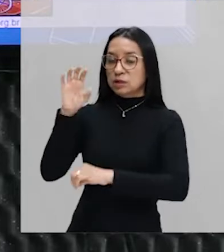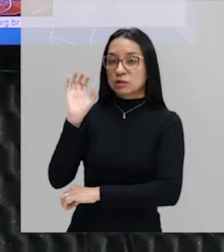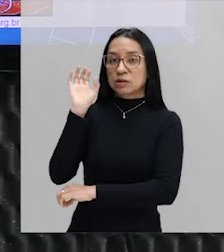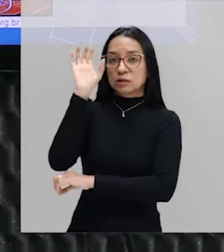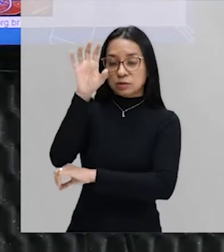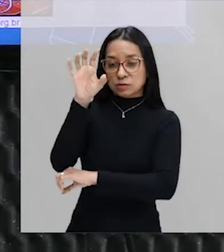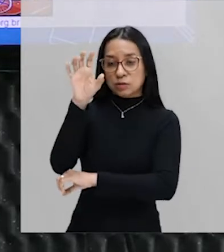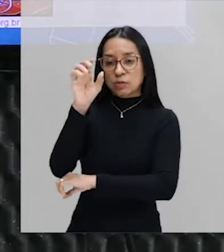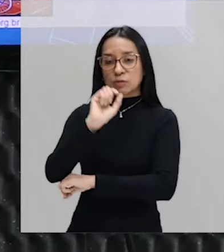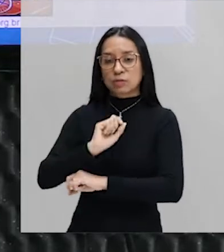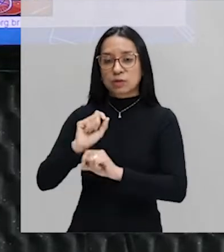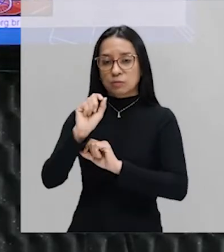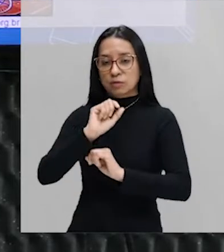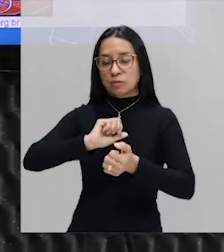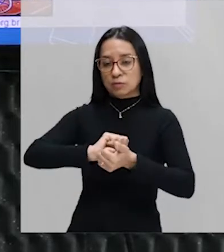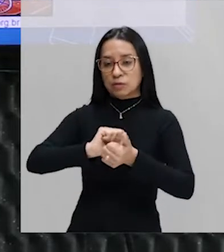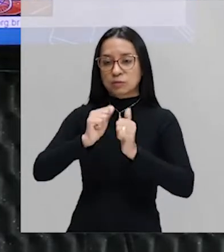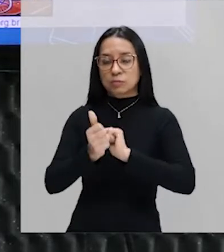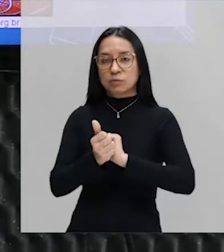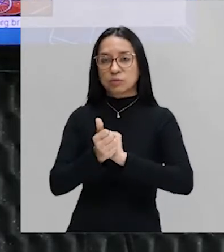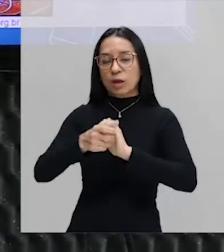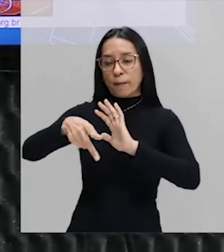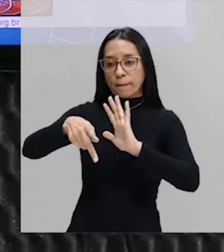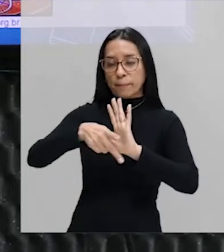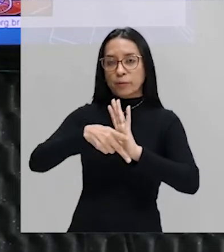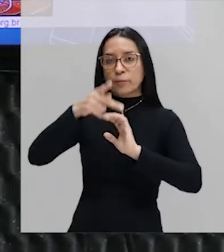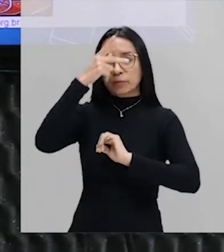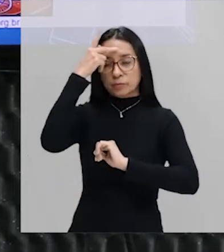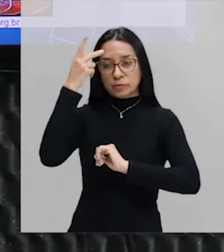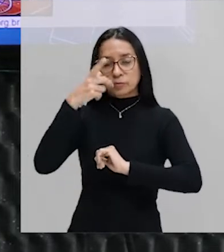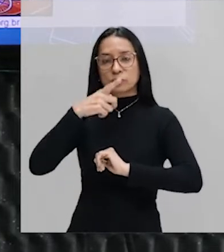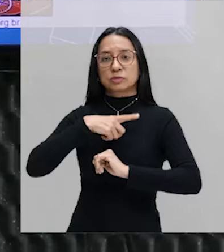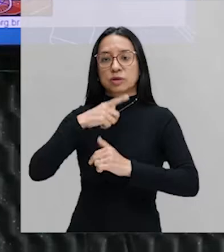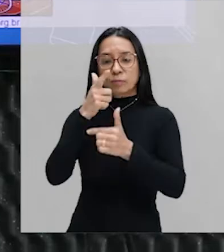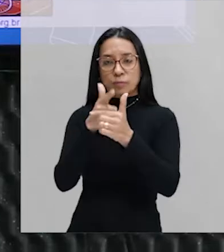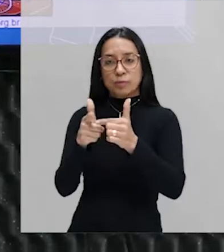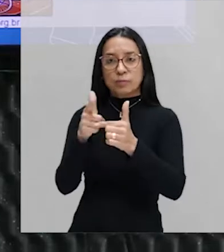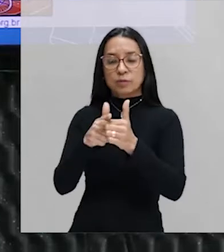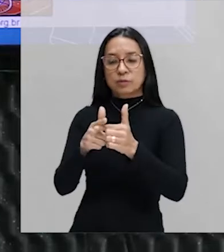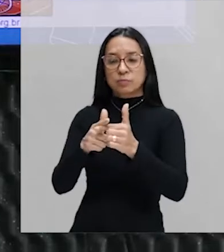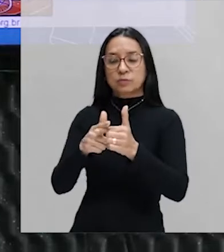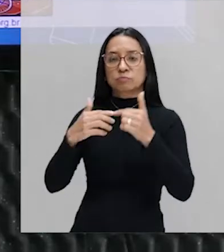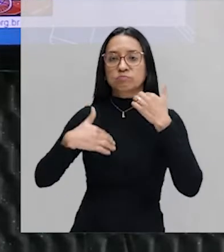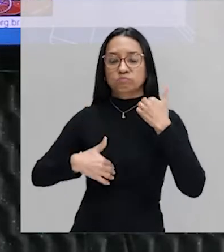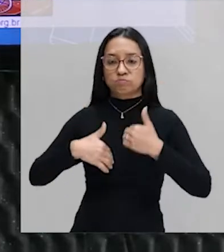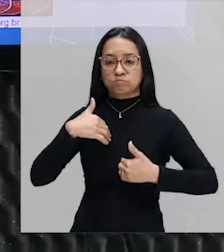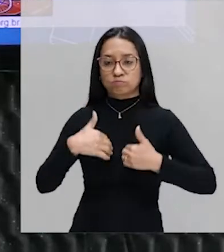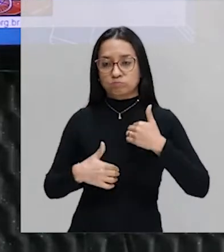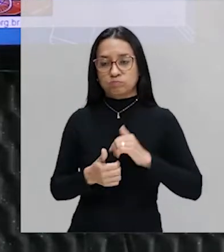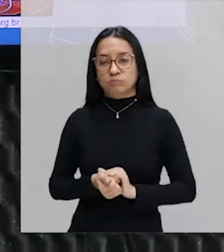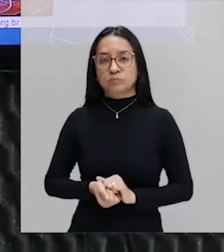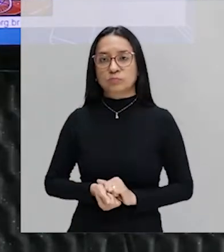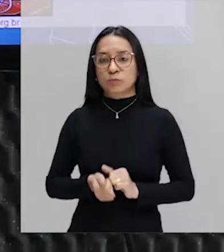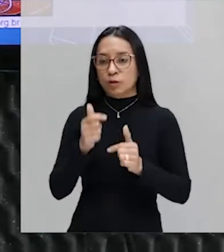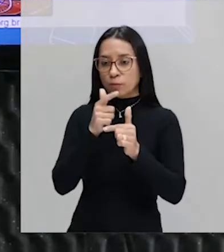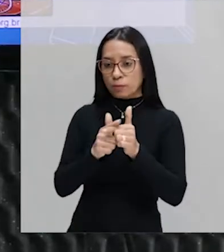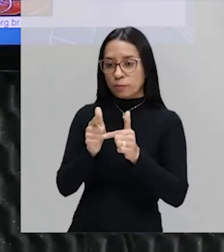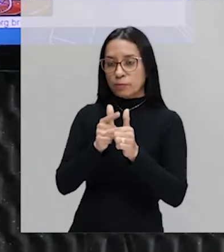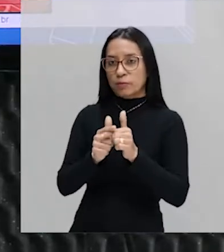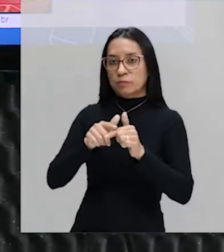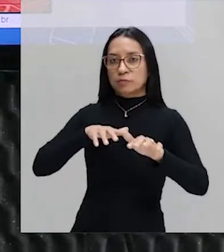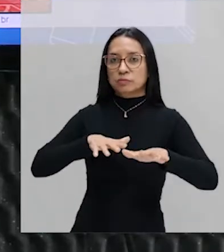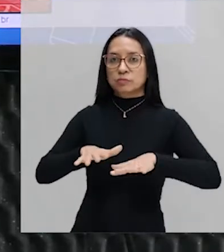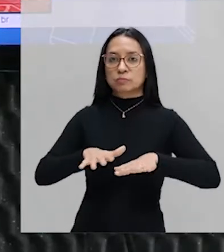uma modalidade que ela é específica para pessoas que têm problemas de natureza física, problemas de